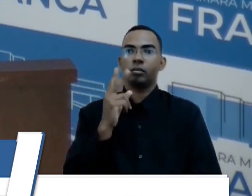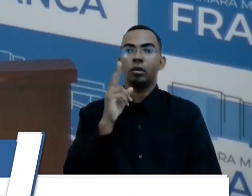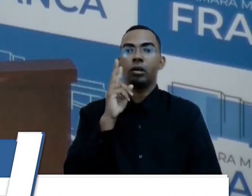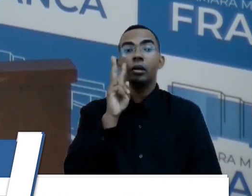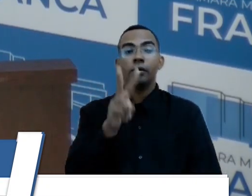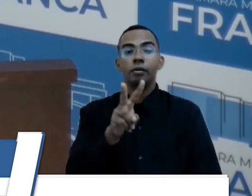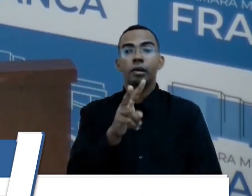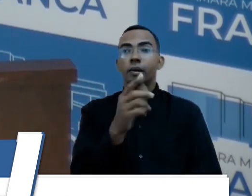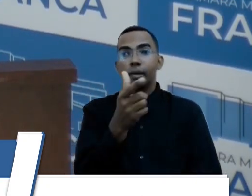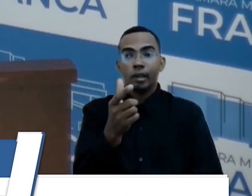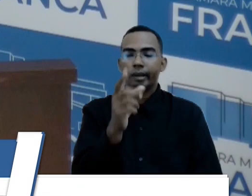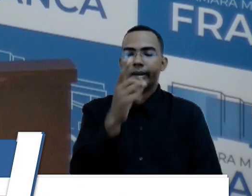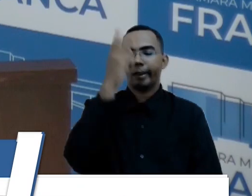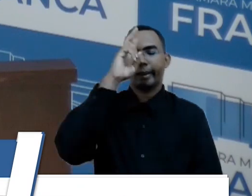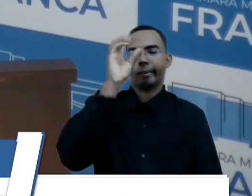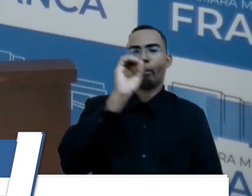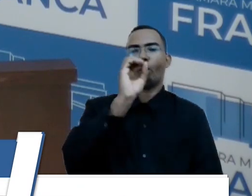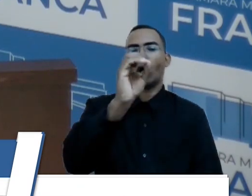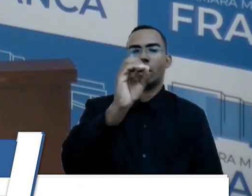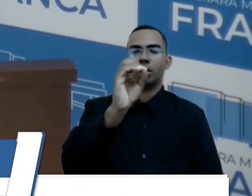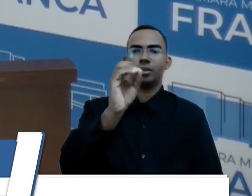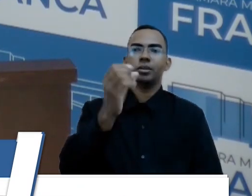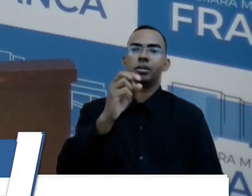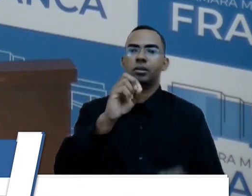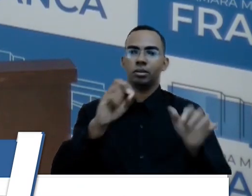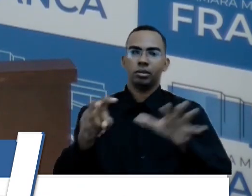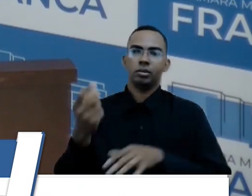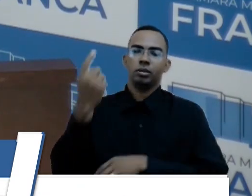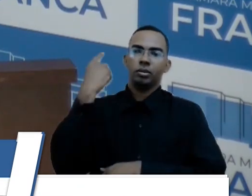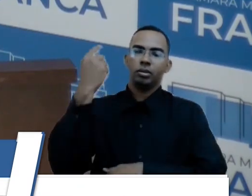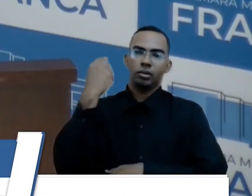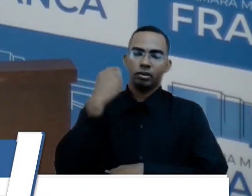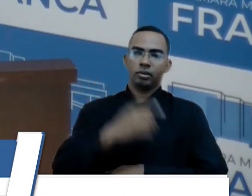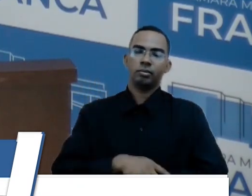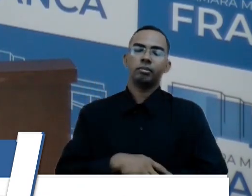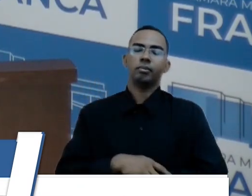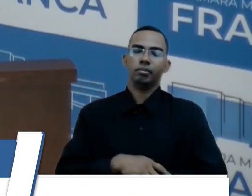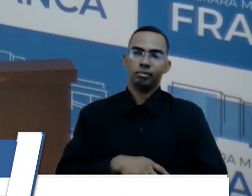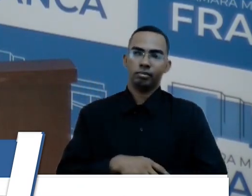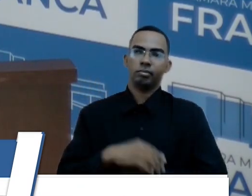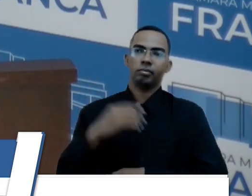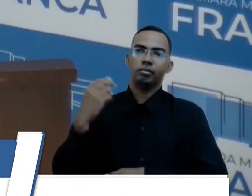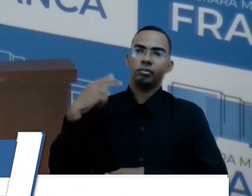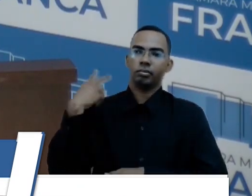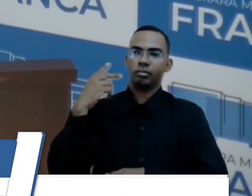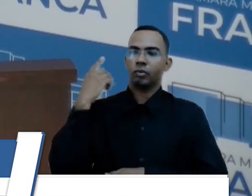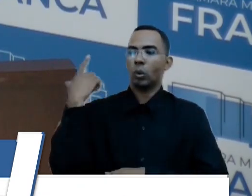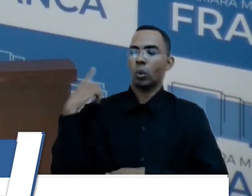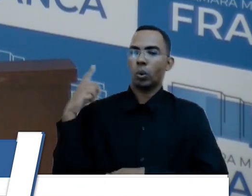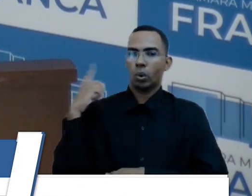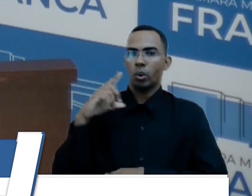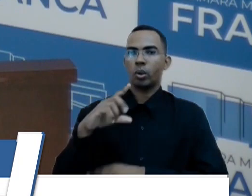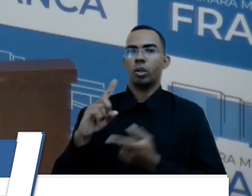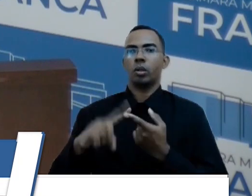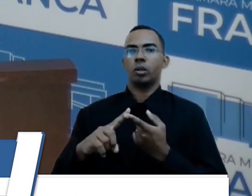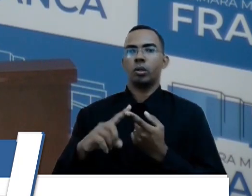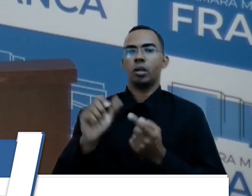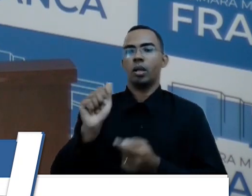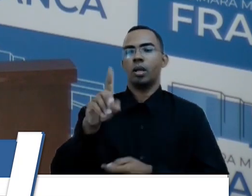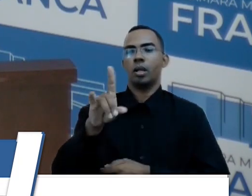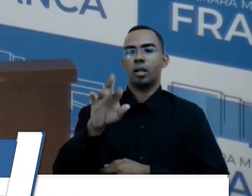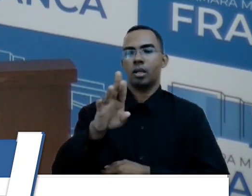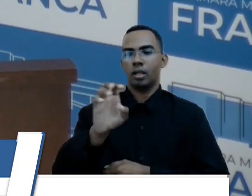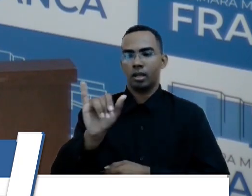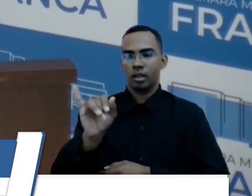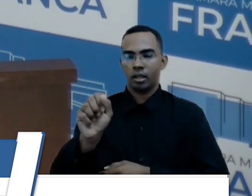é lembrado. Semana passada, Lurdinha Granzotti, Andréia, minha assessora, e eu, nós estivemos